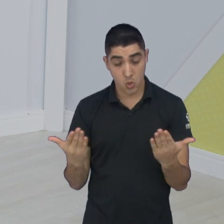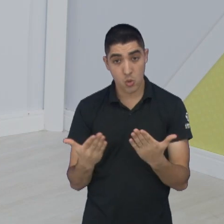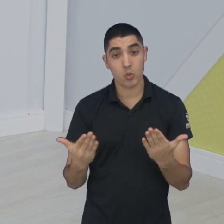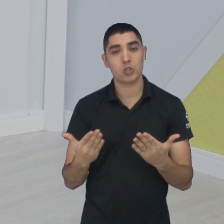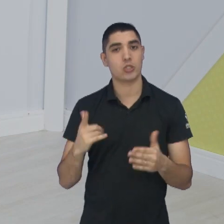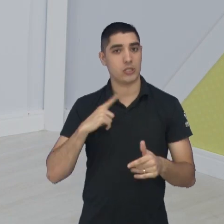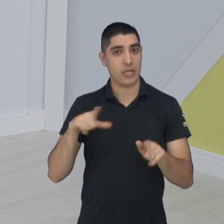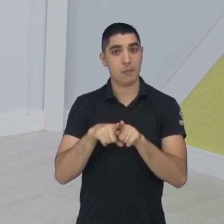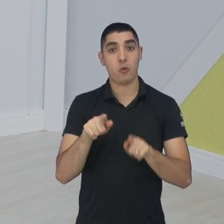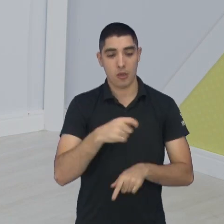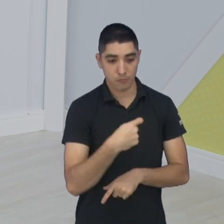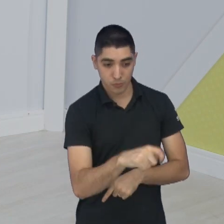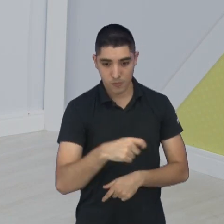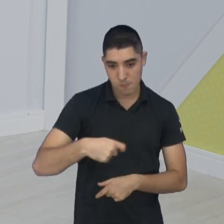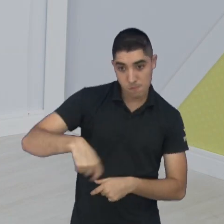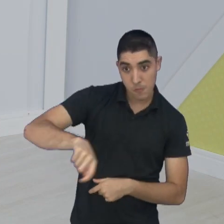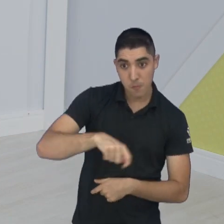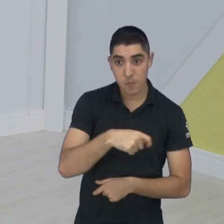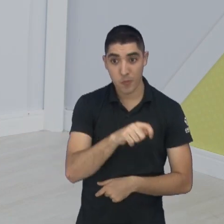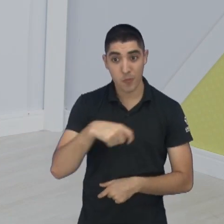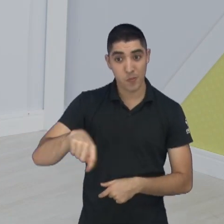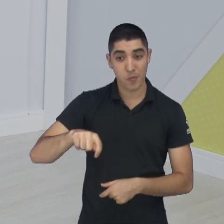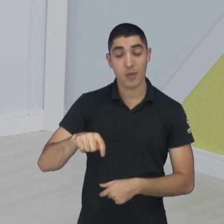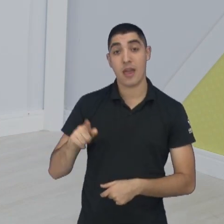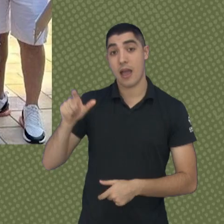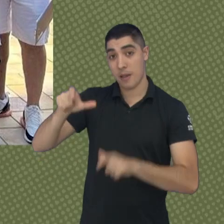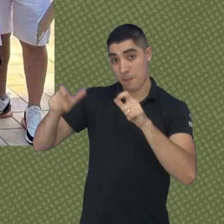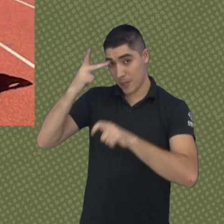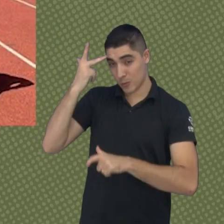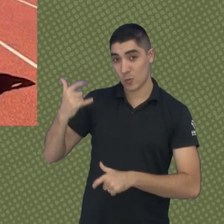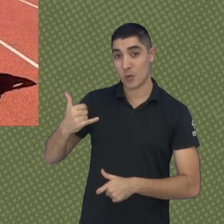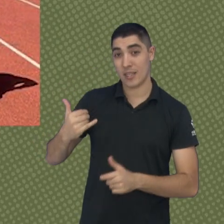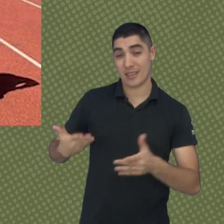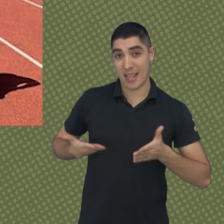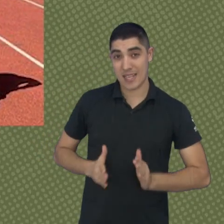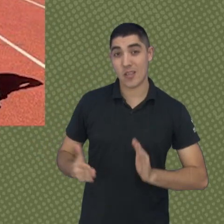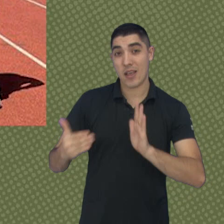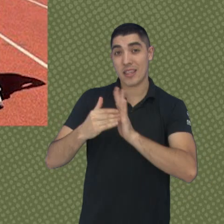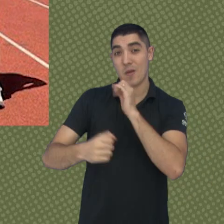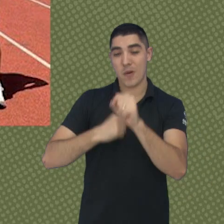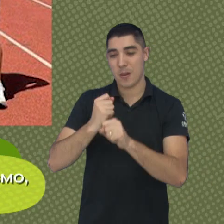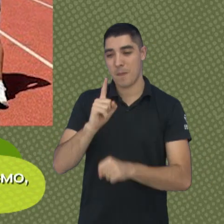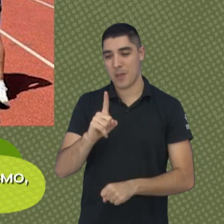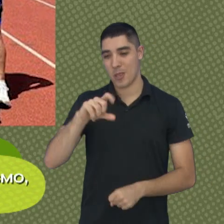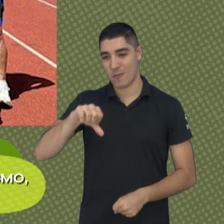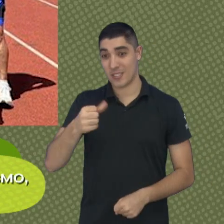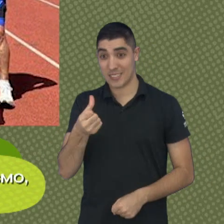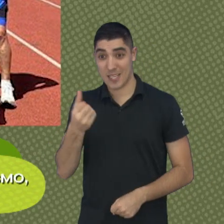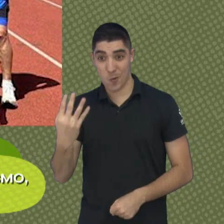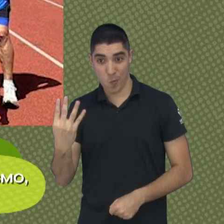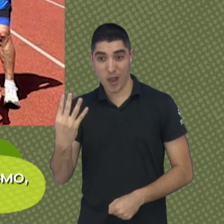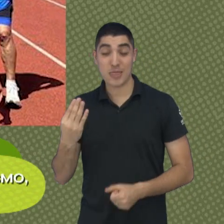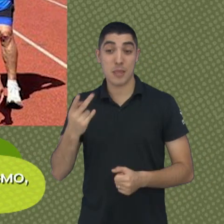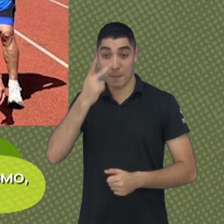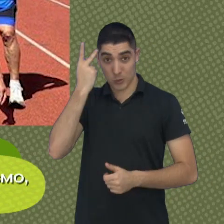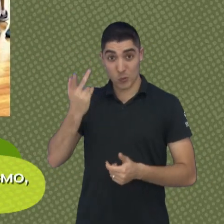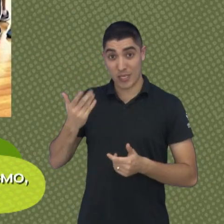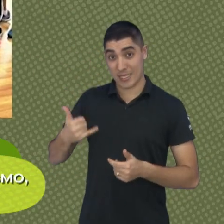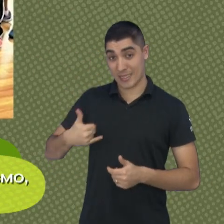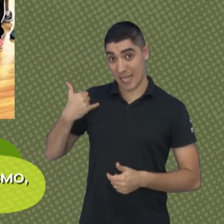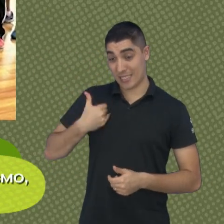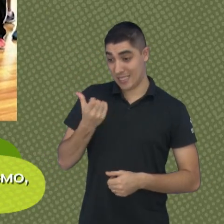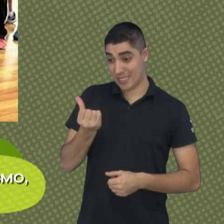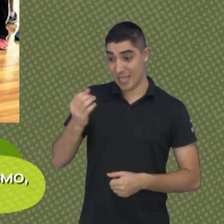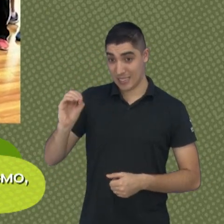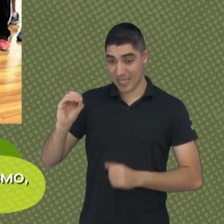de mesa feminino. Olha só, para as nascidas até 1964. É isso mesmo. A partir dos 60 anos, a seletiva aconteceu das